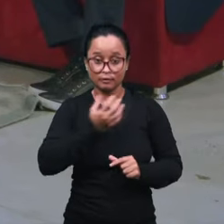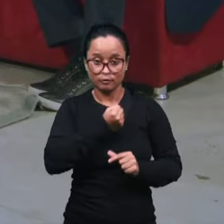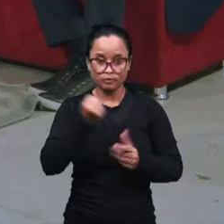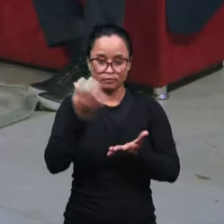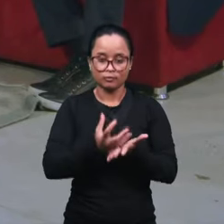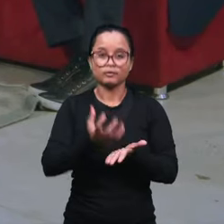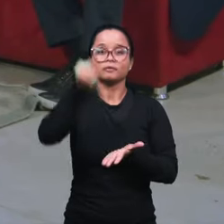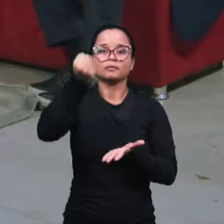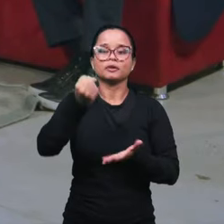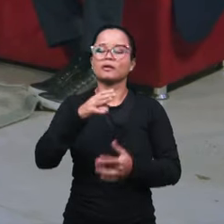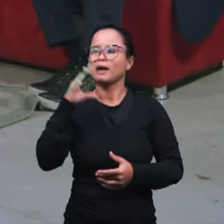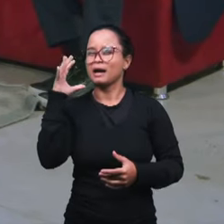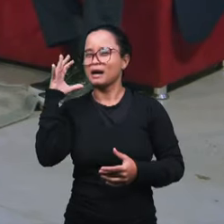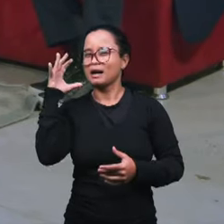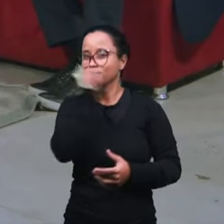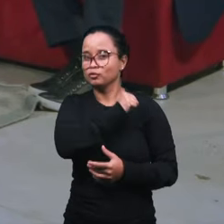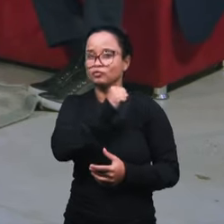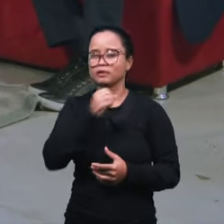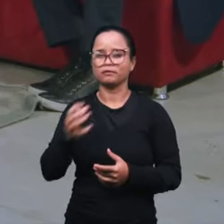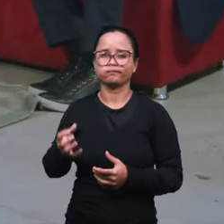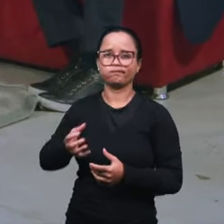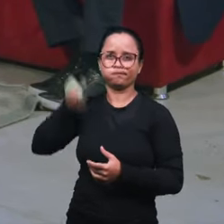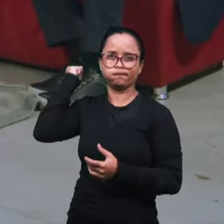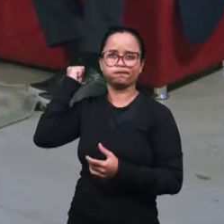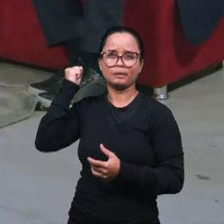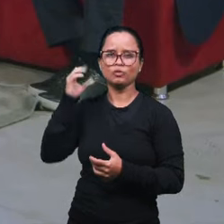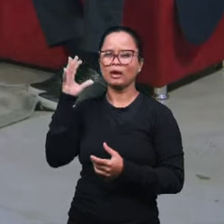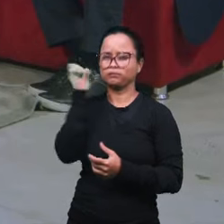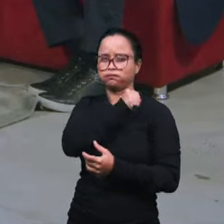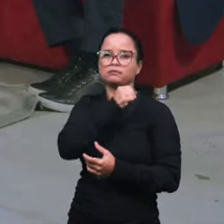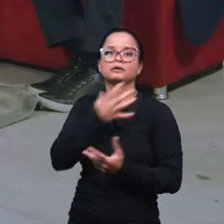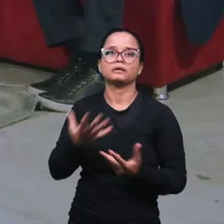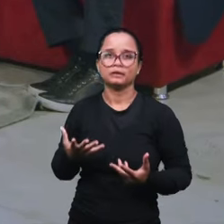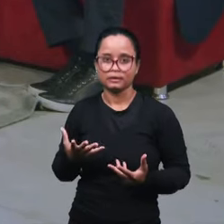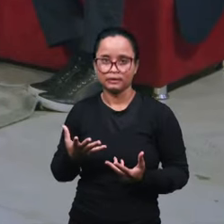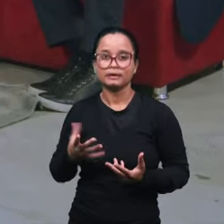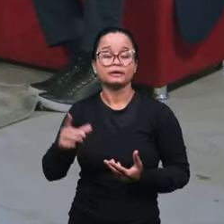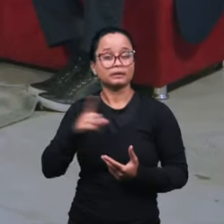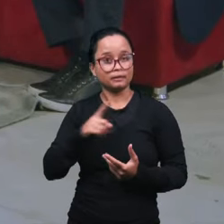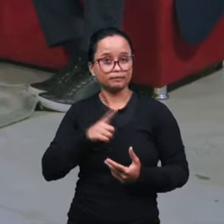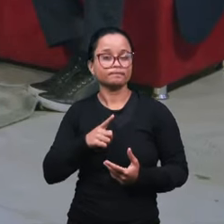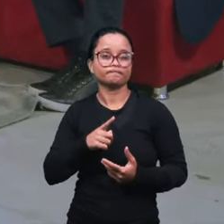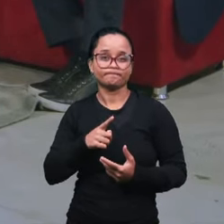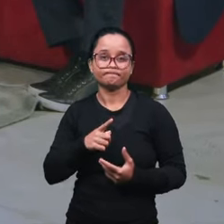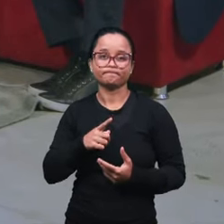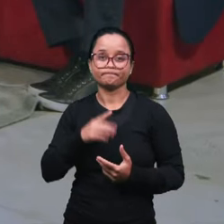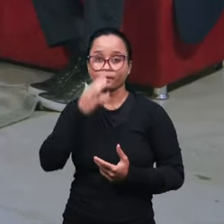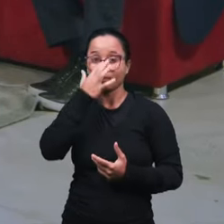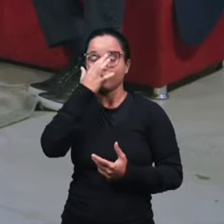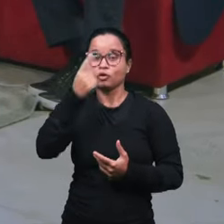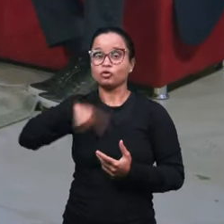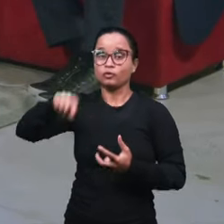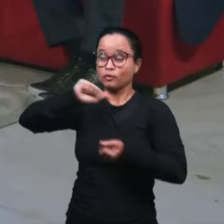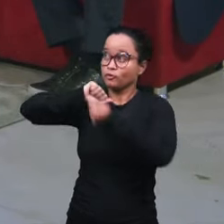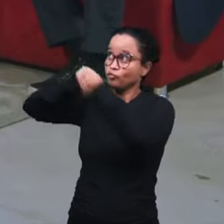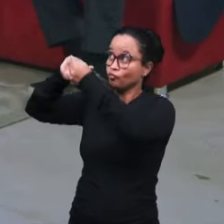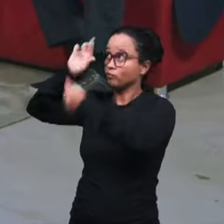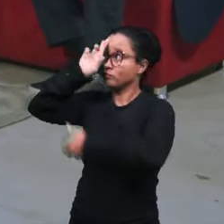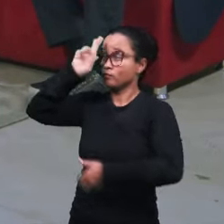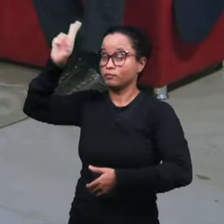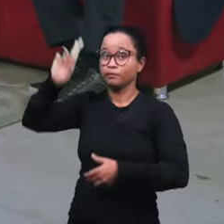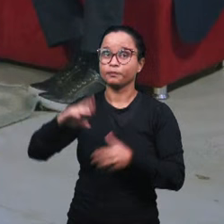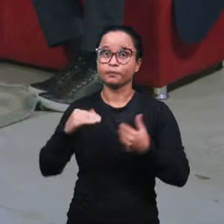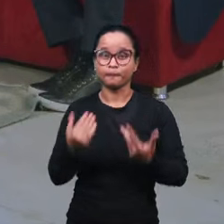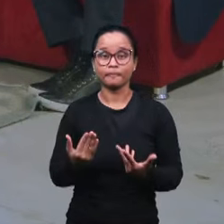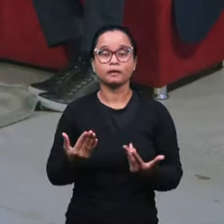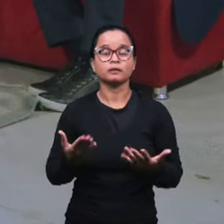uma coisa rápida, é um momento rápido, num abrir e fechar de olhos, né? Tem essa expressão. Exato. Também. E aí estaremos com o Senhor. Né? Esse